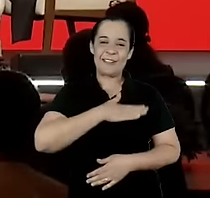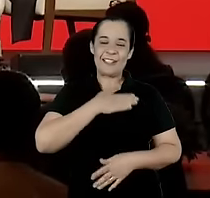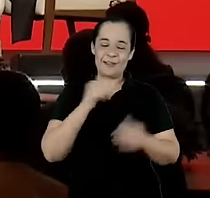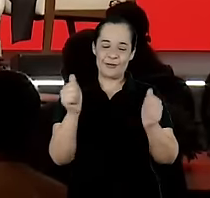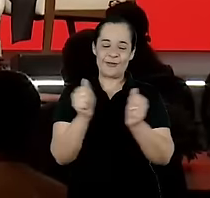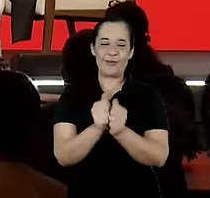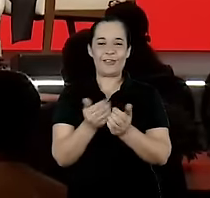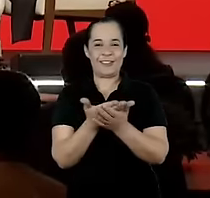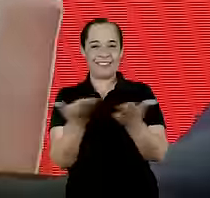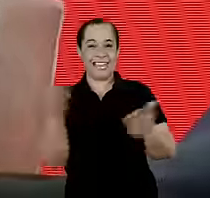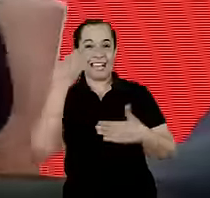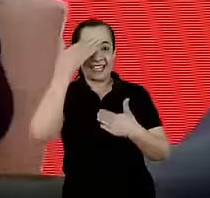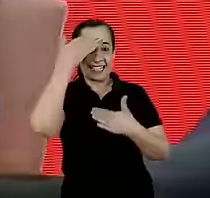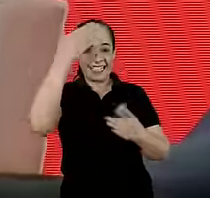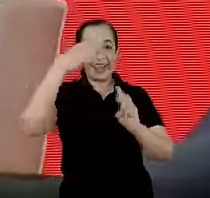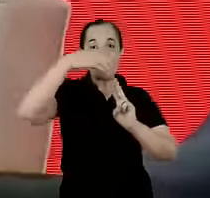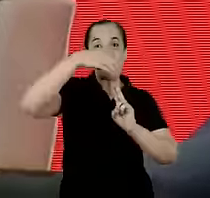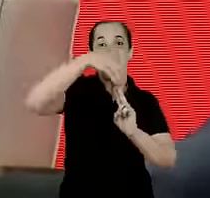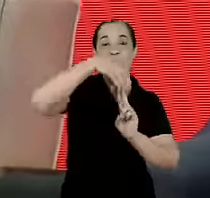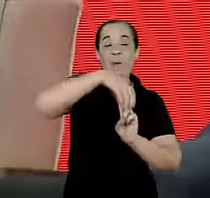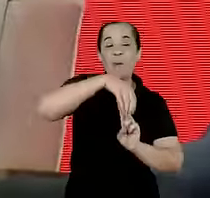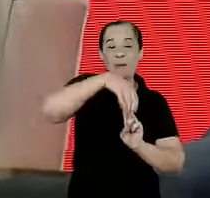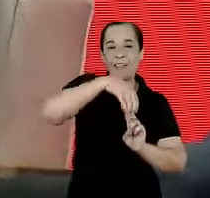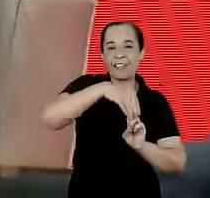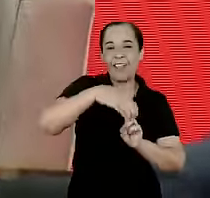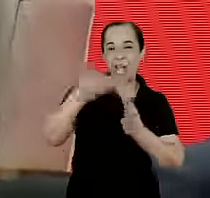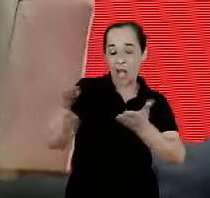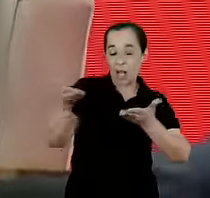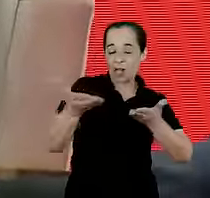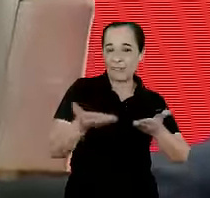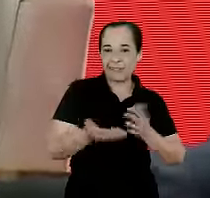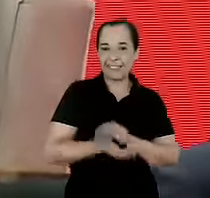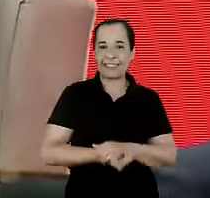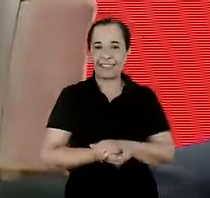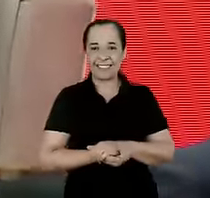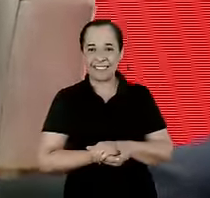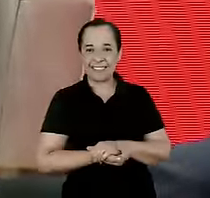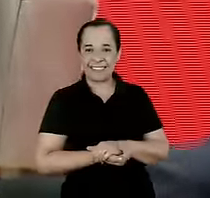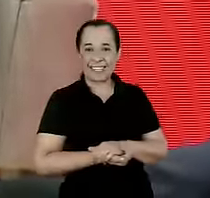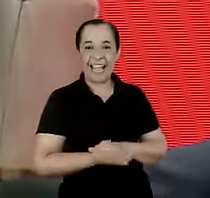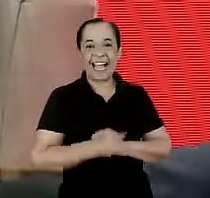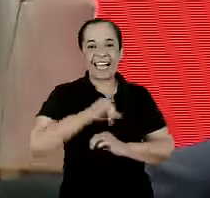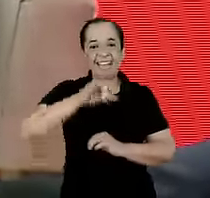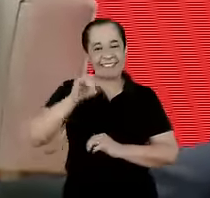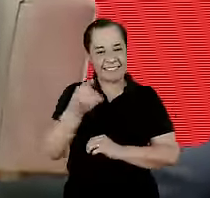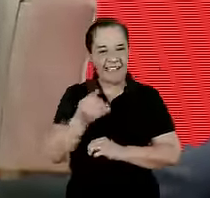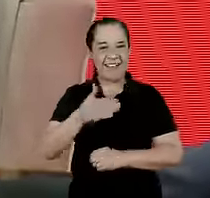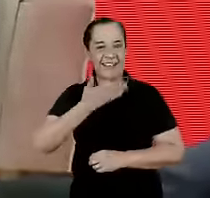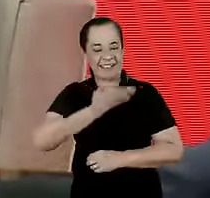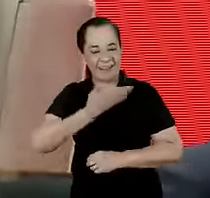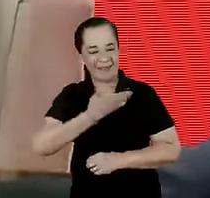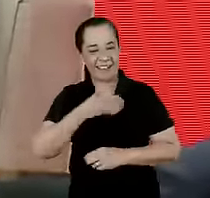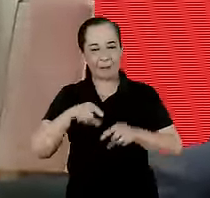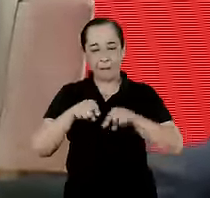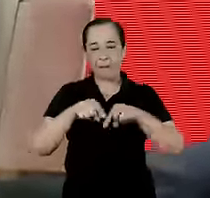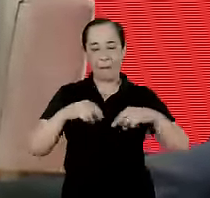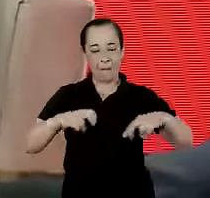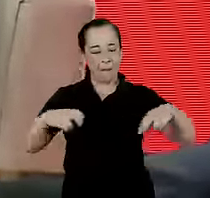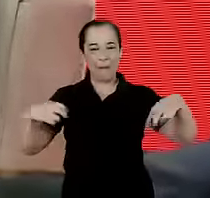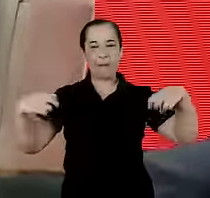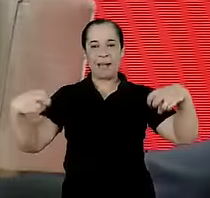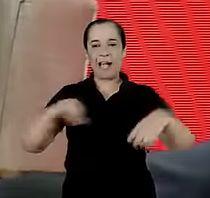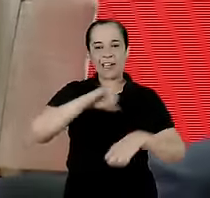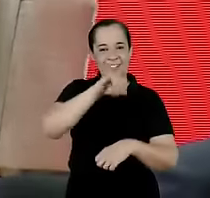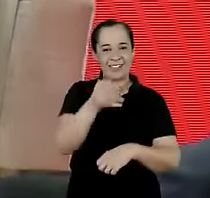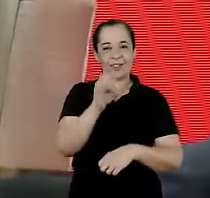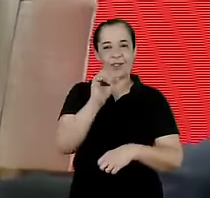ao Bradesco pelo convite e eh cumprimentar aqui os meus colegas na mesa grande amigo João Pedro